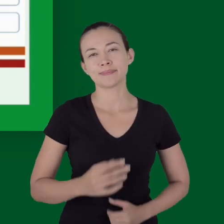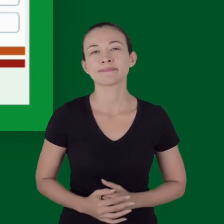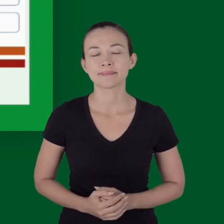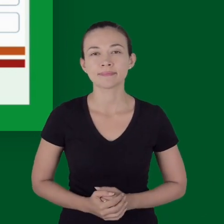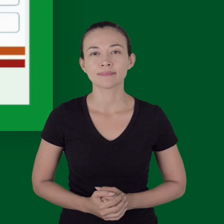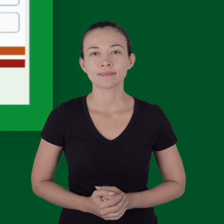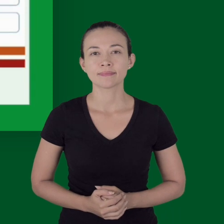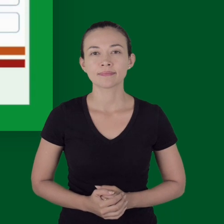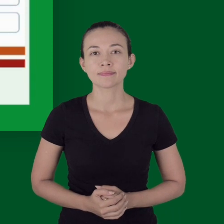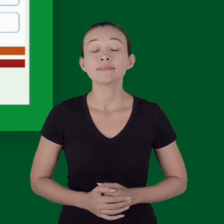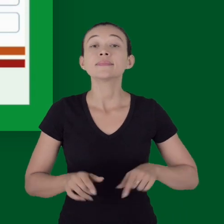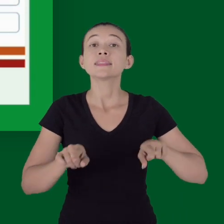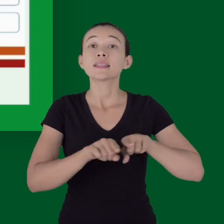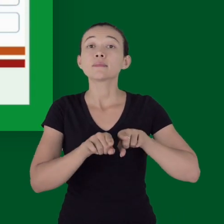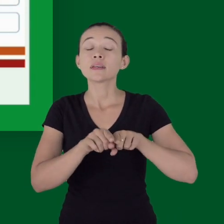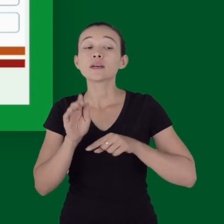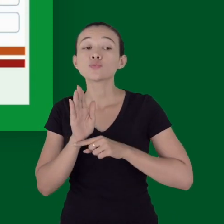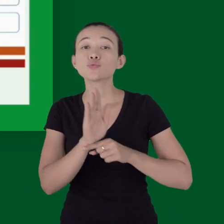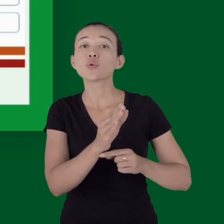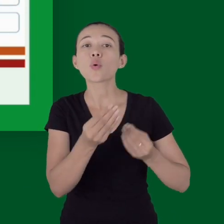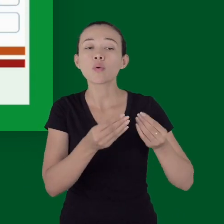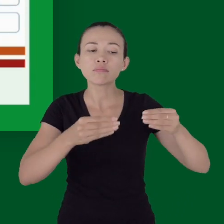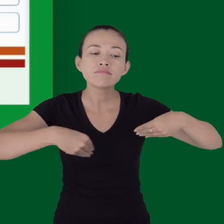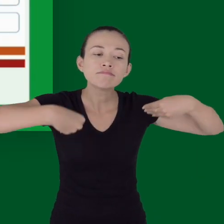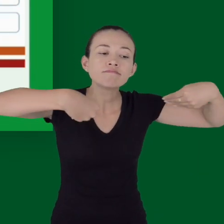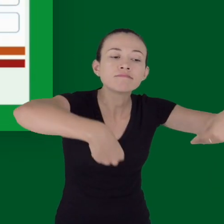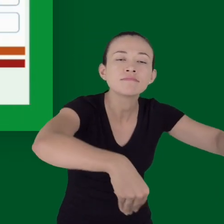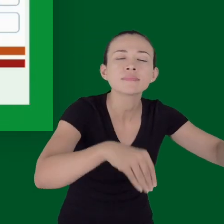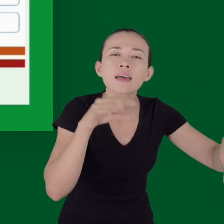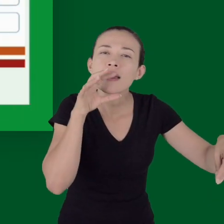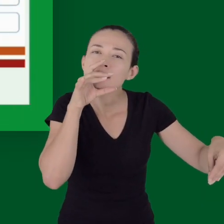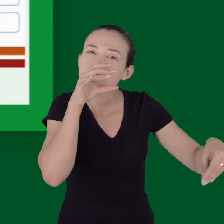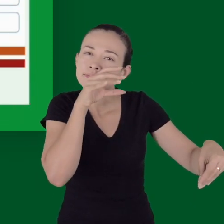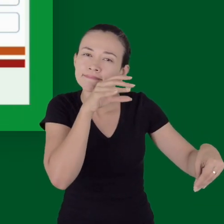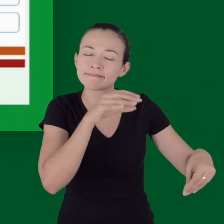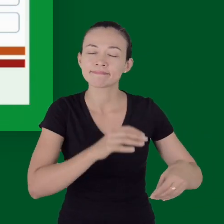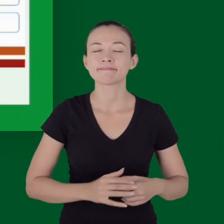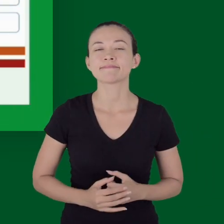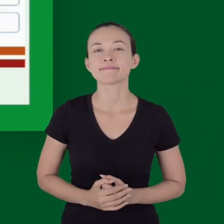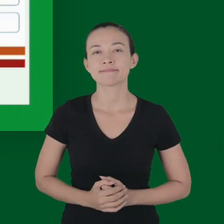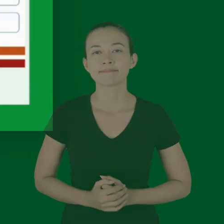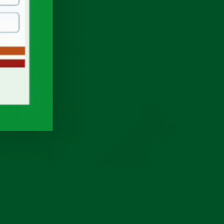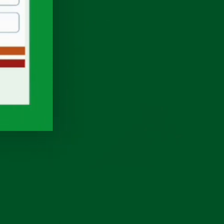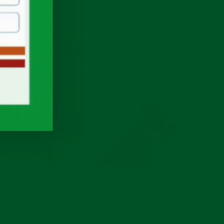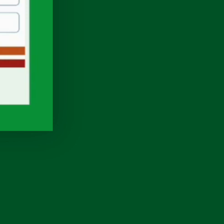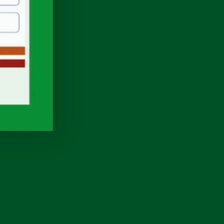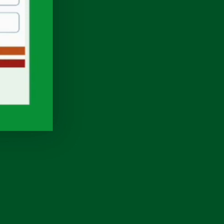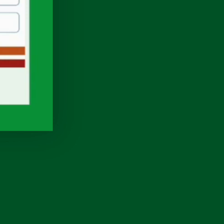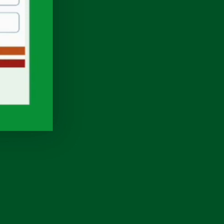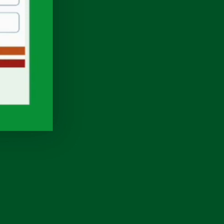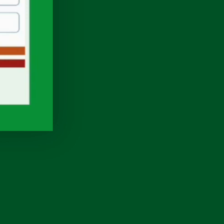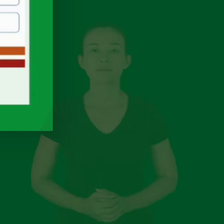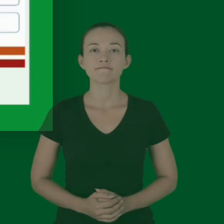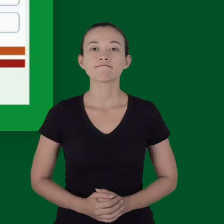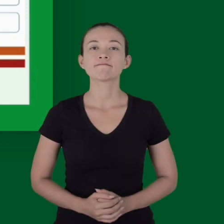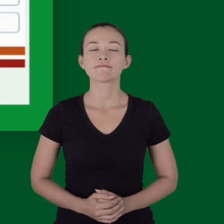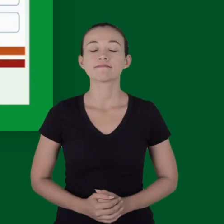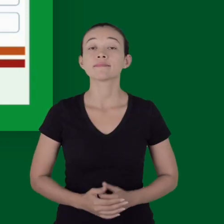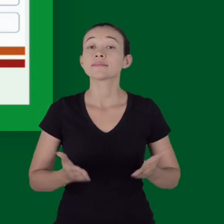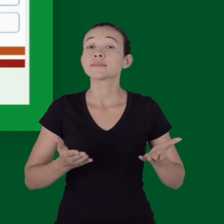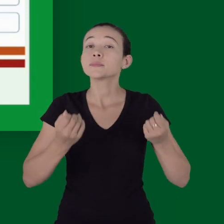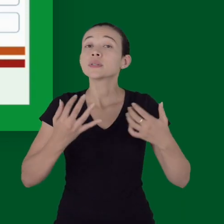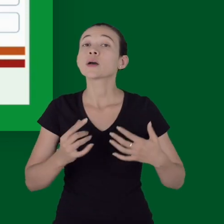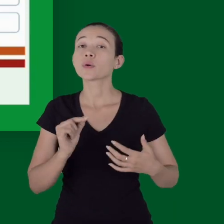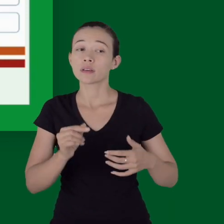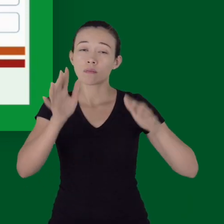2 ventilações. E também é importante sempre lembrar de aquecer a vítima, né? Então, vamos falar